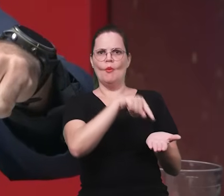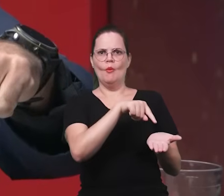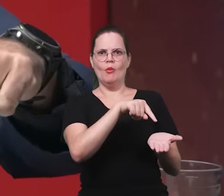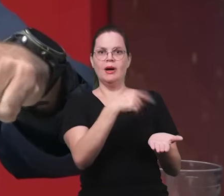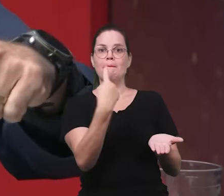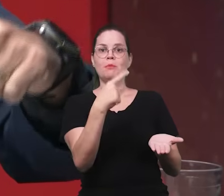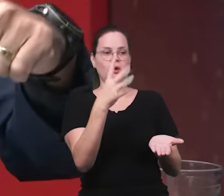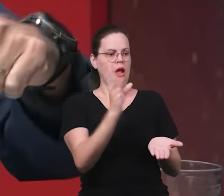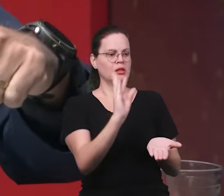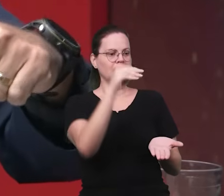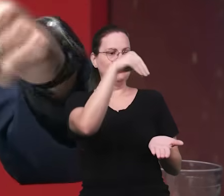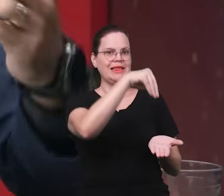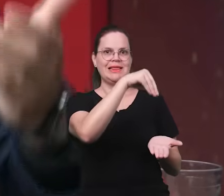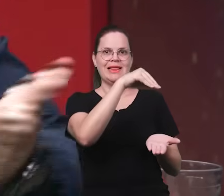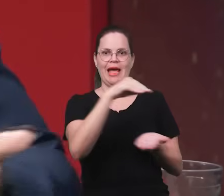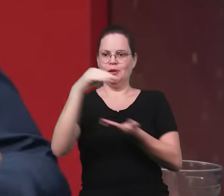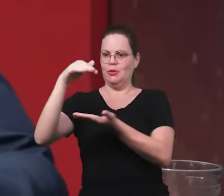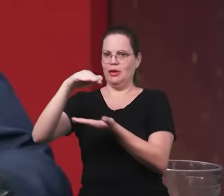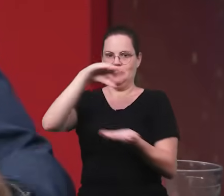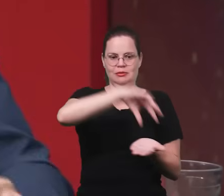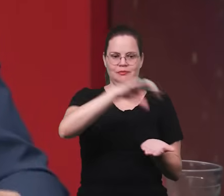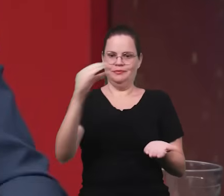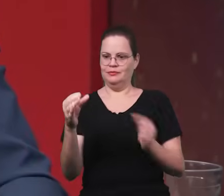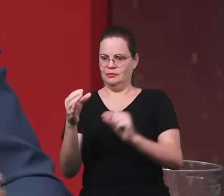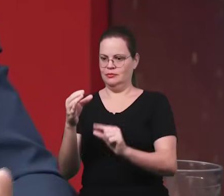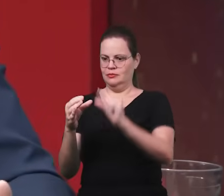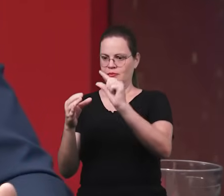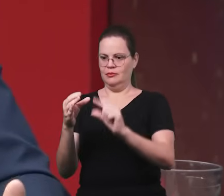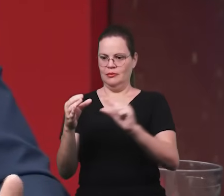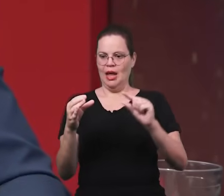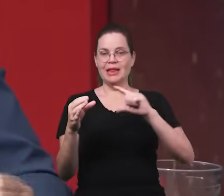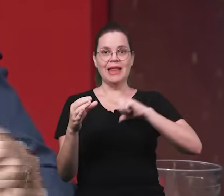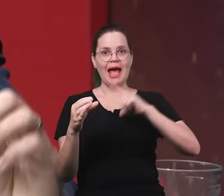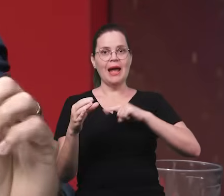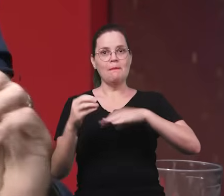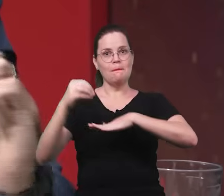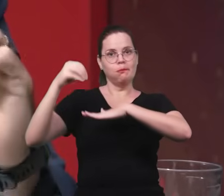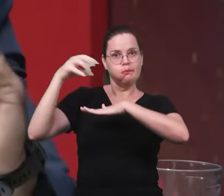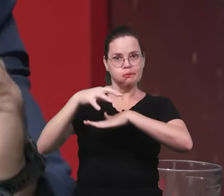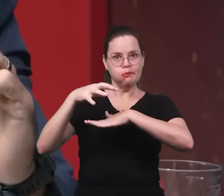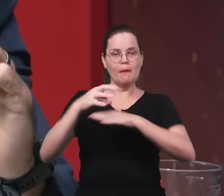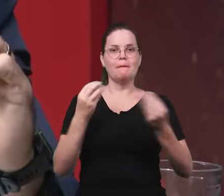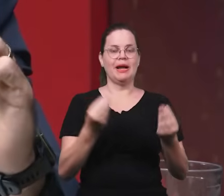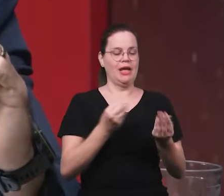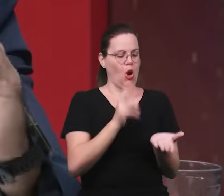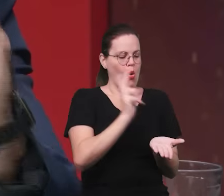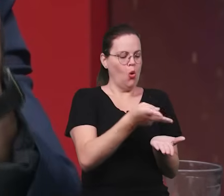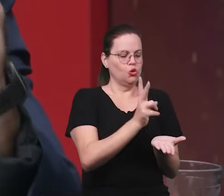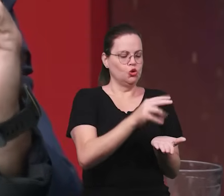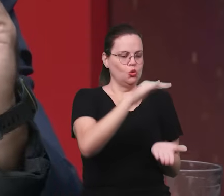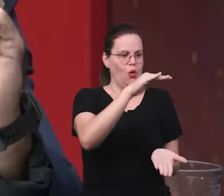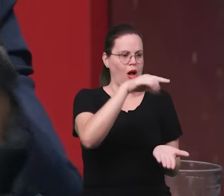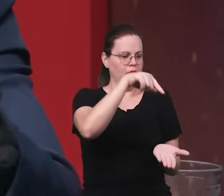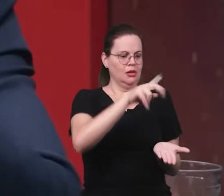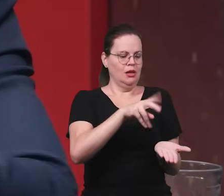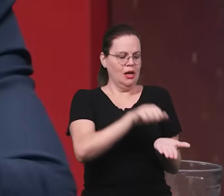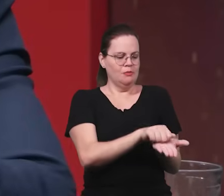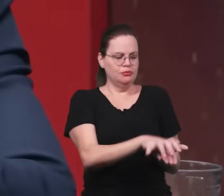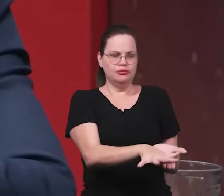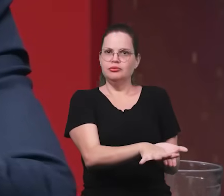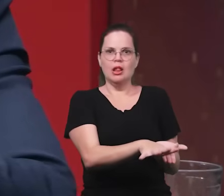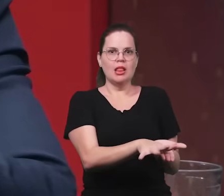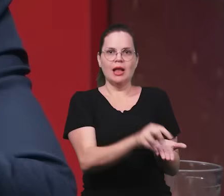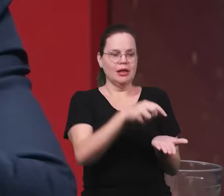pressão que fazia com que aquele mercúrio ele continuasse, e ele calculou ali e viu que